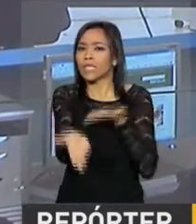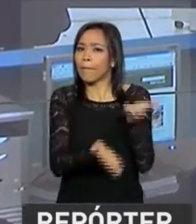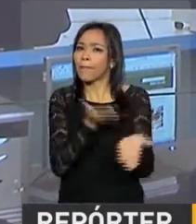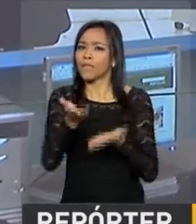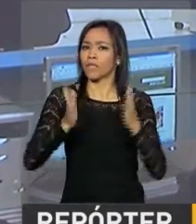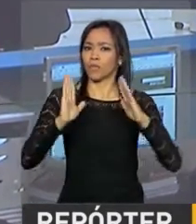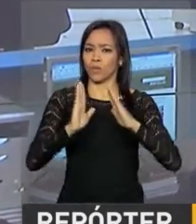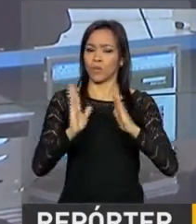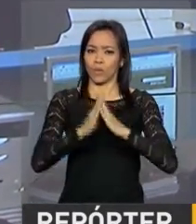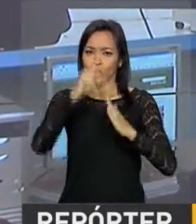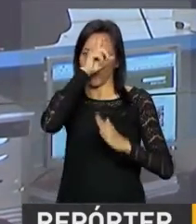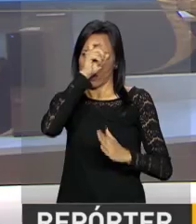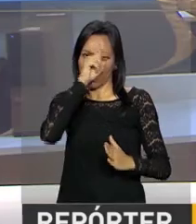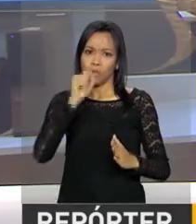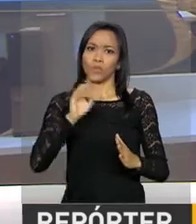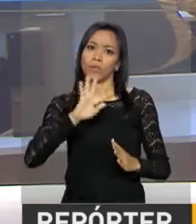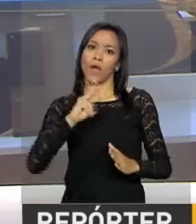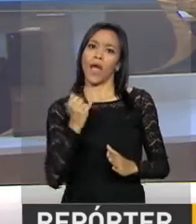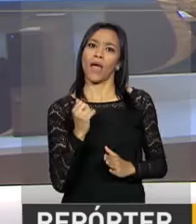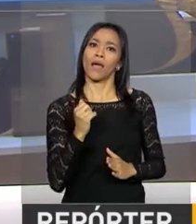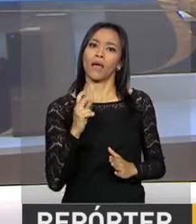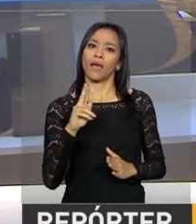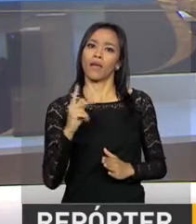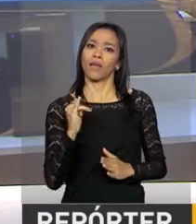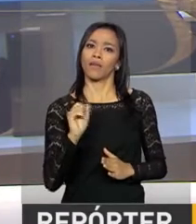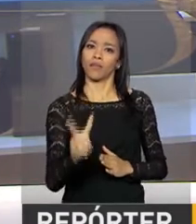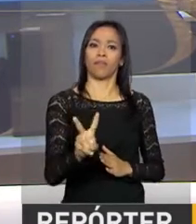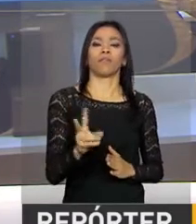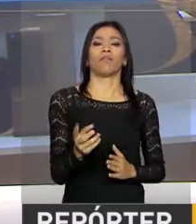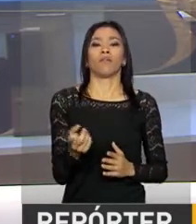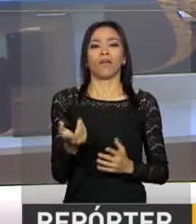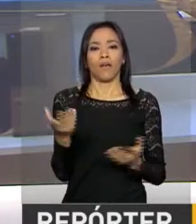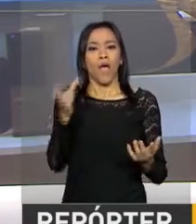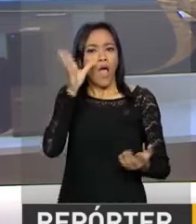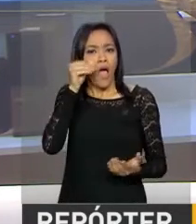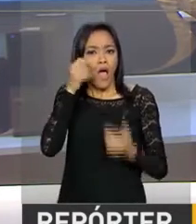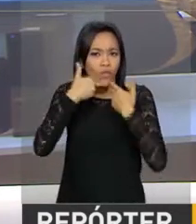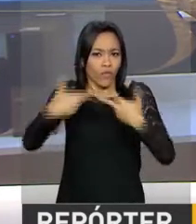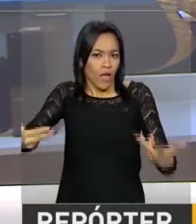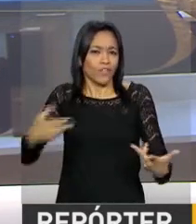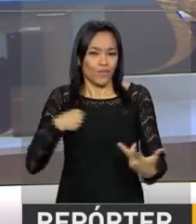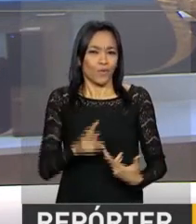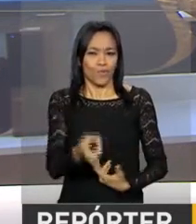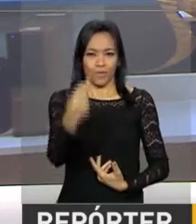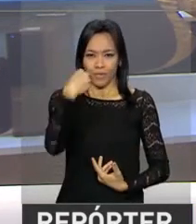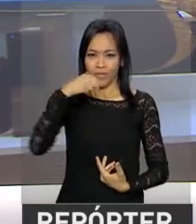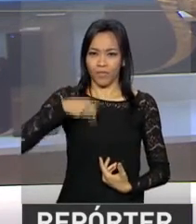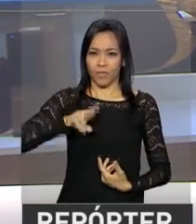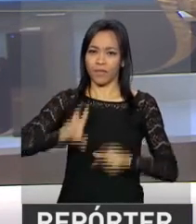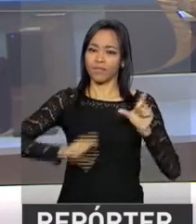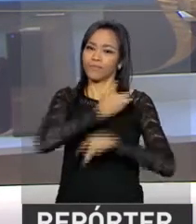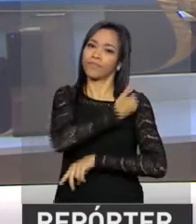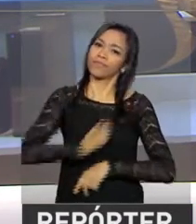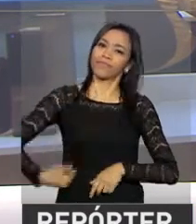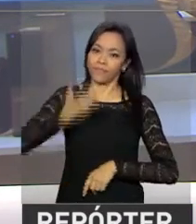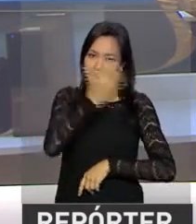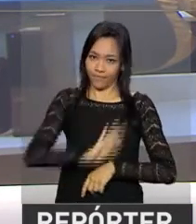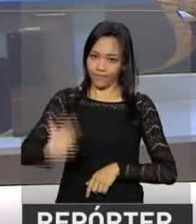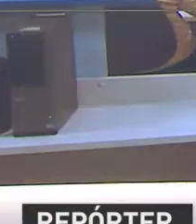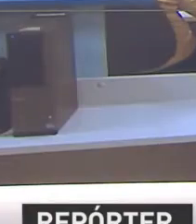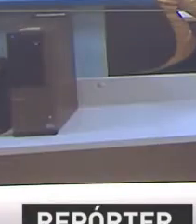para pacientes com aids acompanhe também as novidades em nossas redes sociais e continue com a gente aqui na nbr a tv do governo